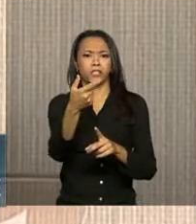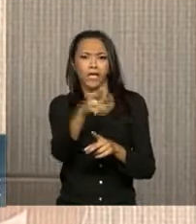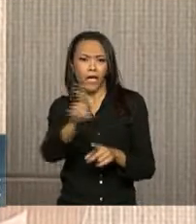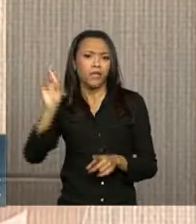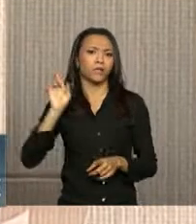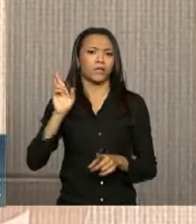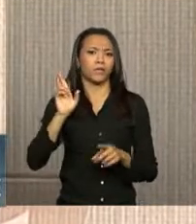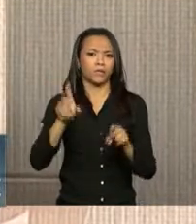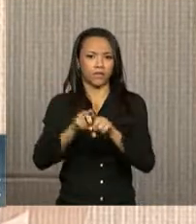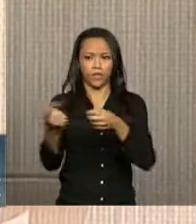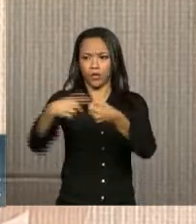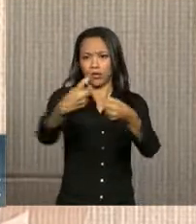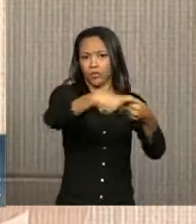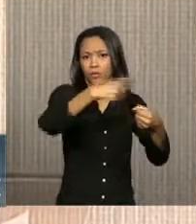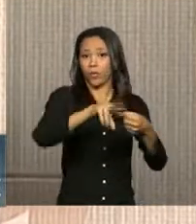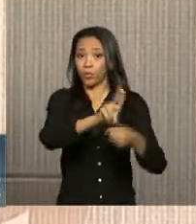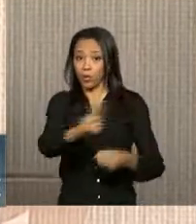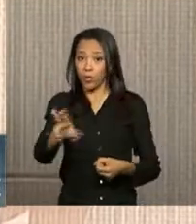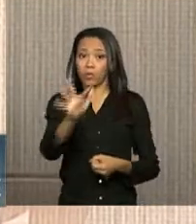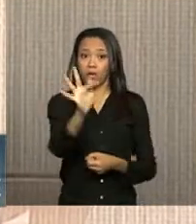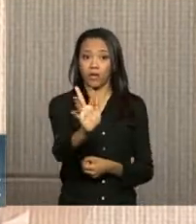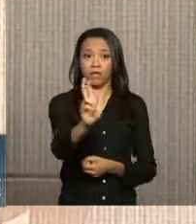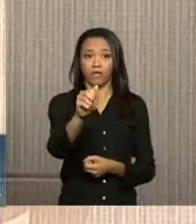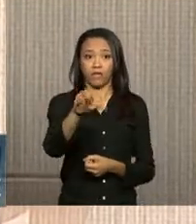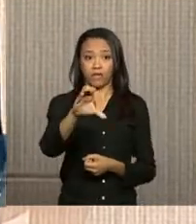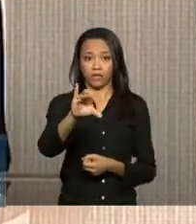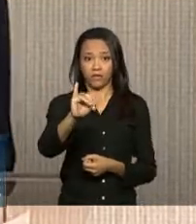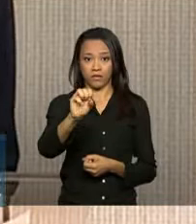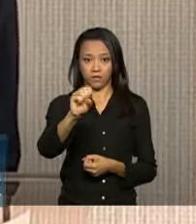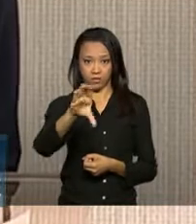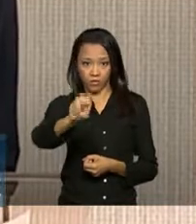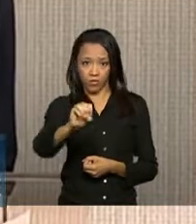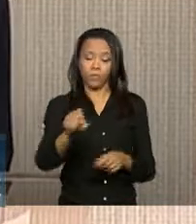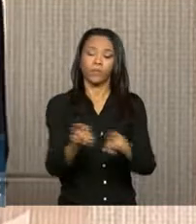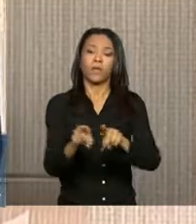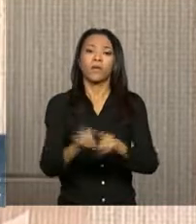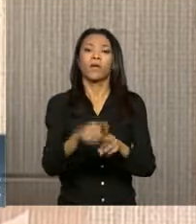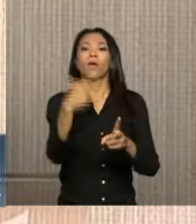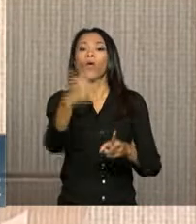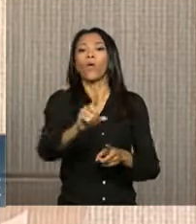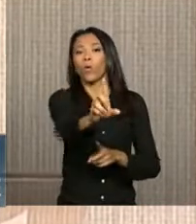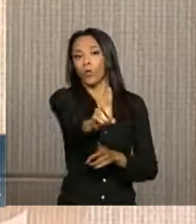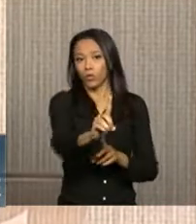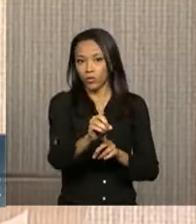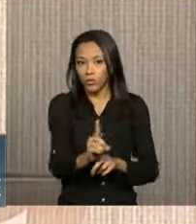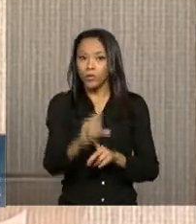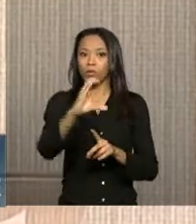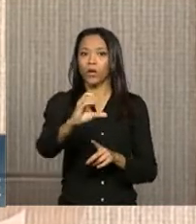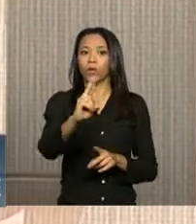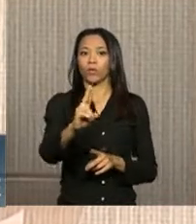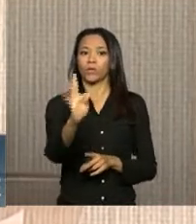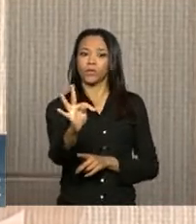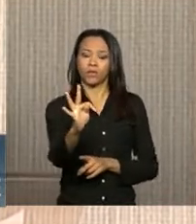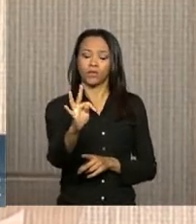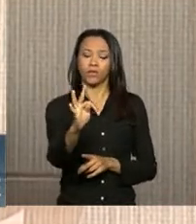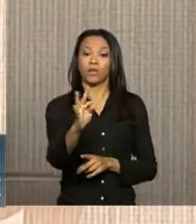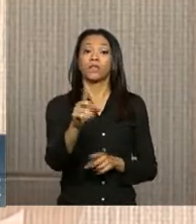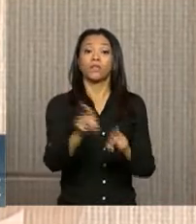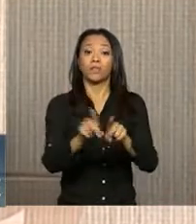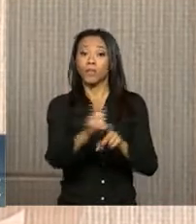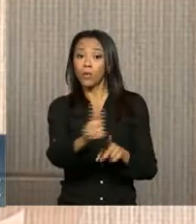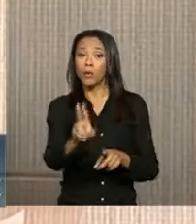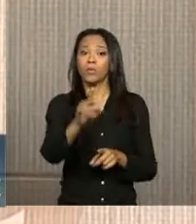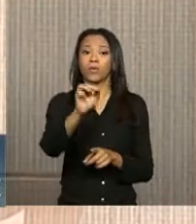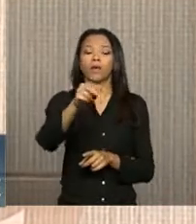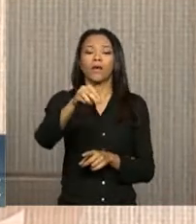filantrópicas francisco rodrigues correia central única dos trabalhadores cut raimunda no